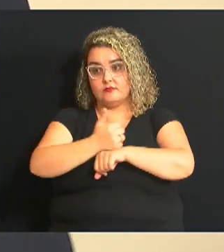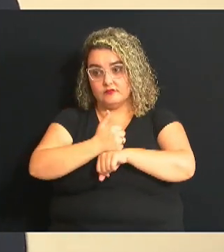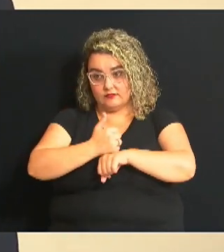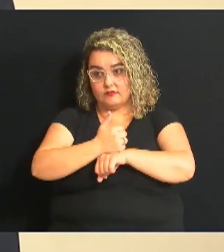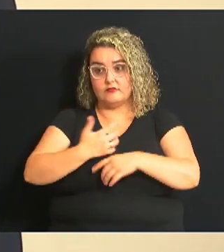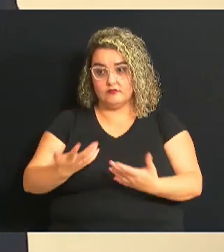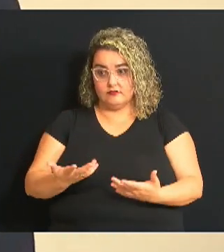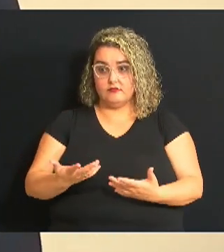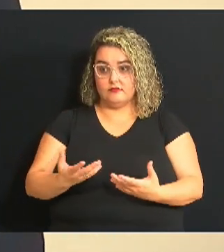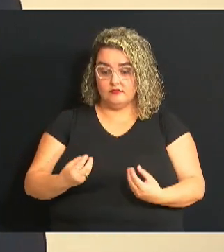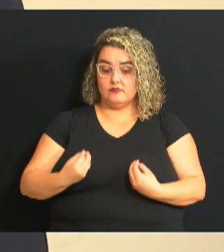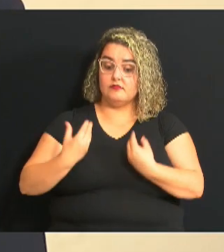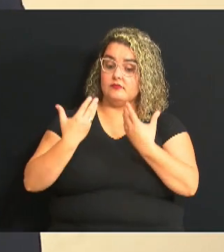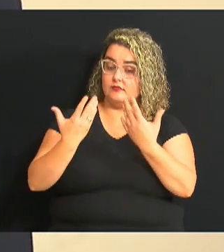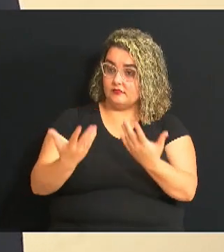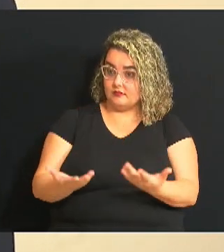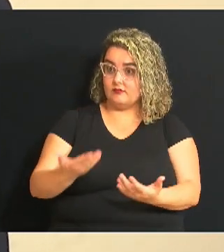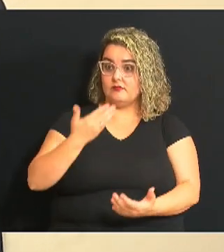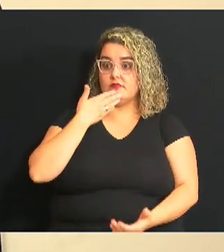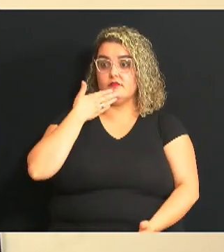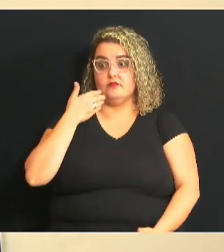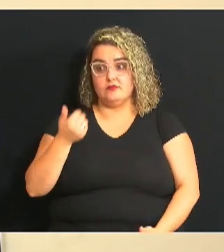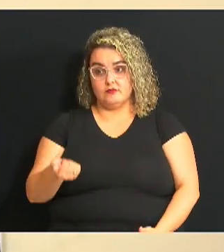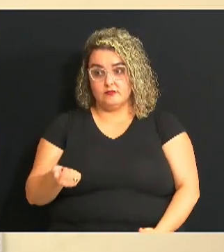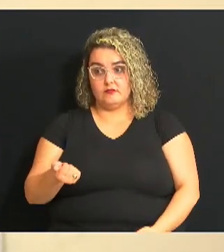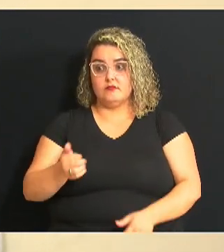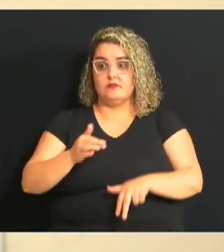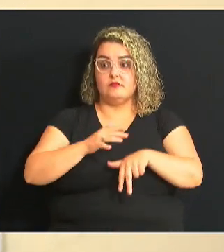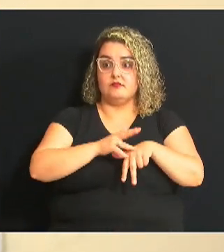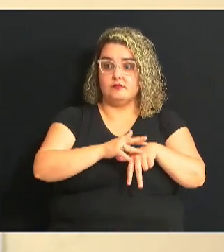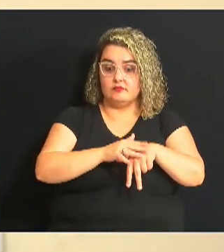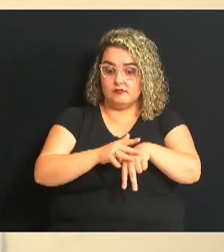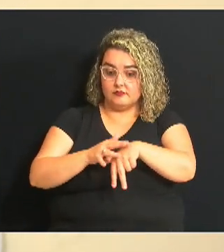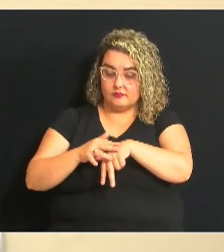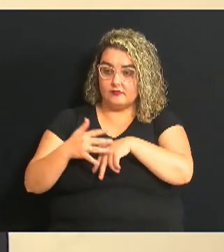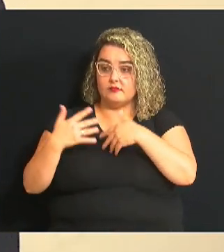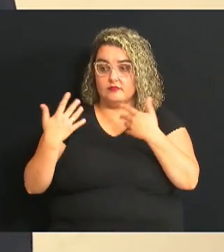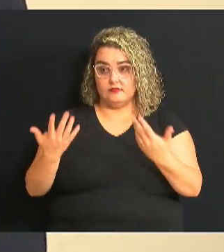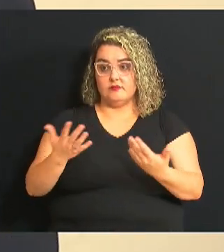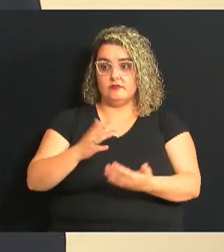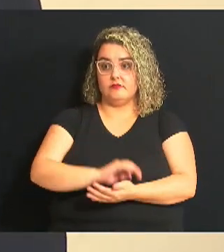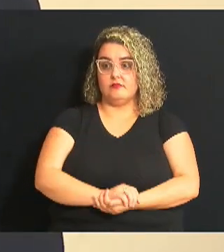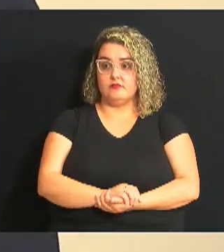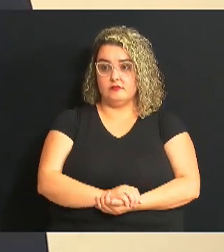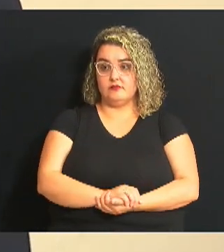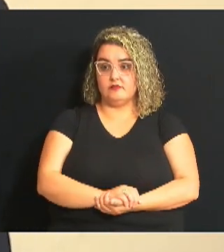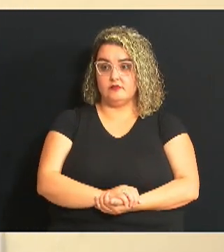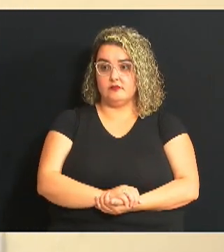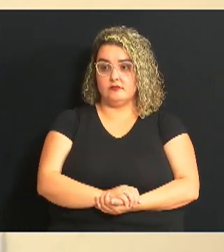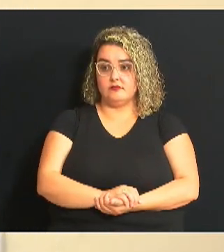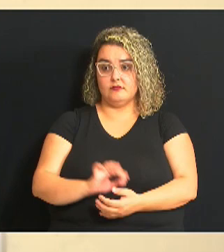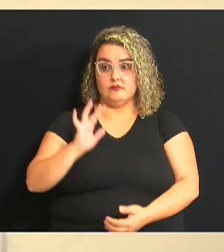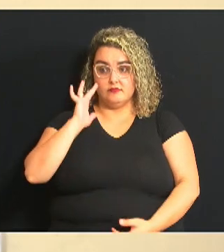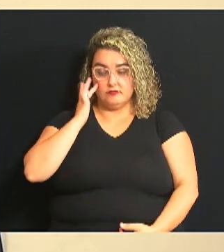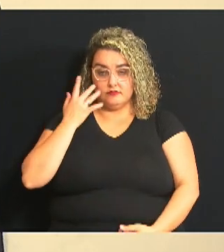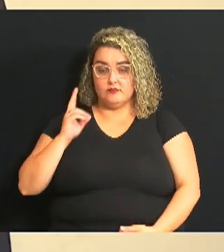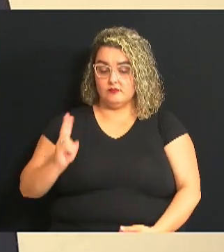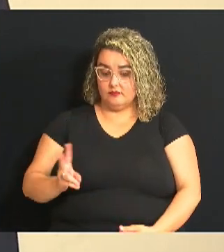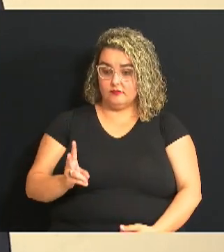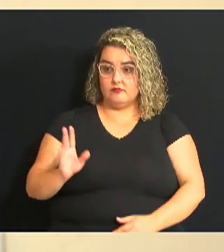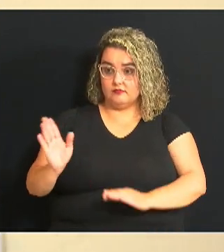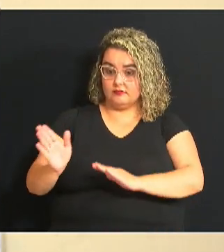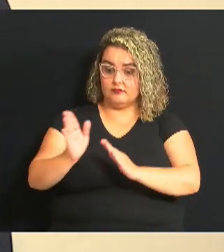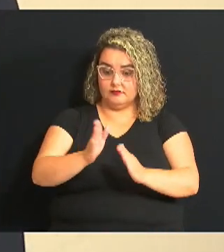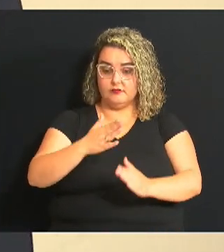sempre trazer o melhor para seus pacientes. Então, eu acho que o que sempre norteou a minha vida,